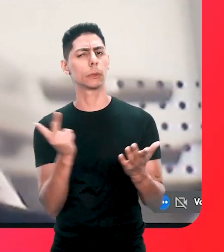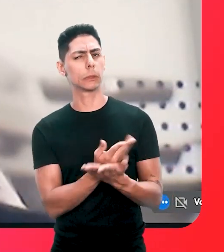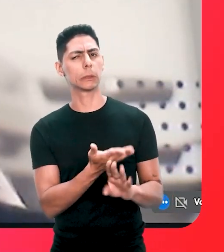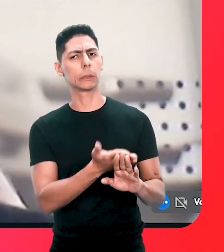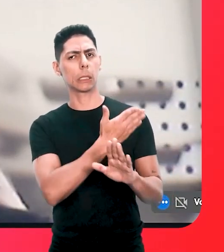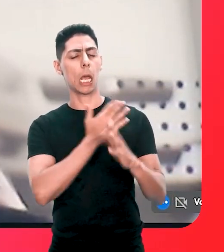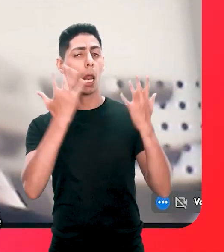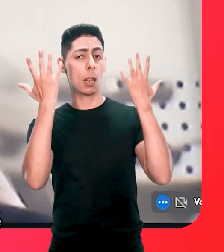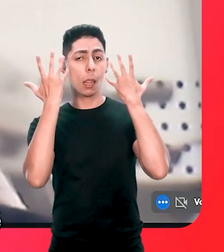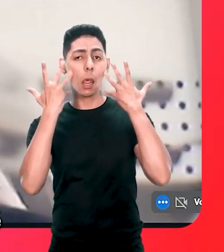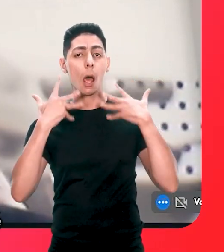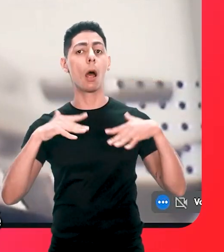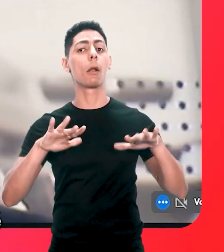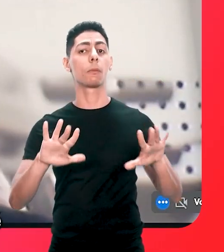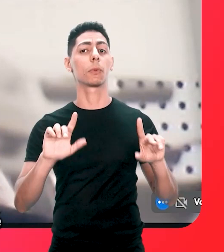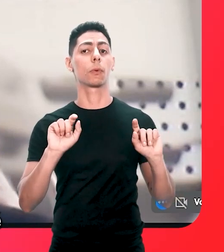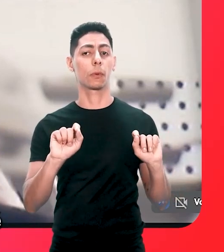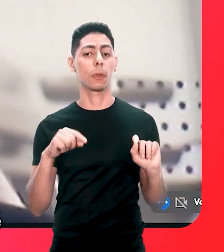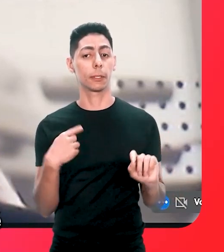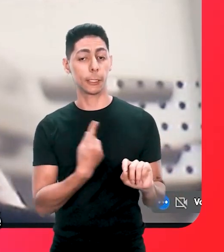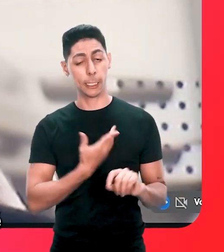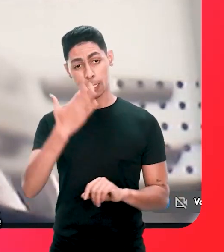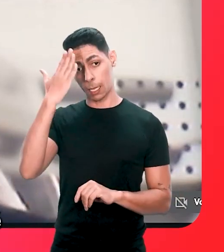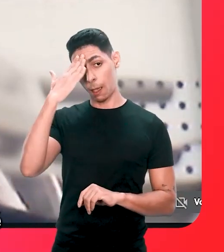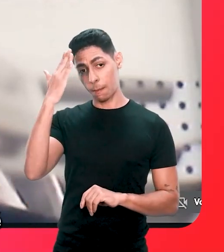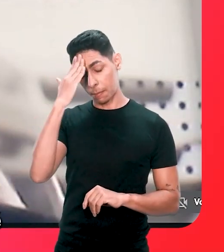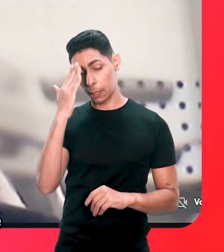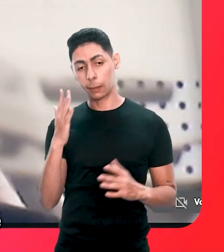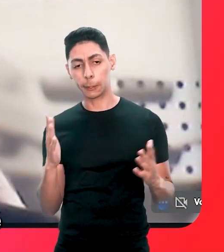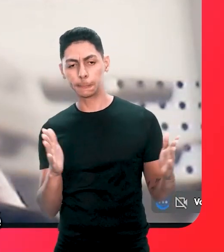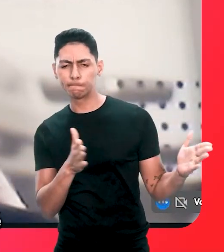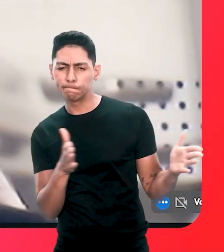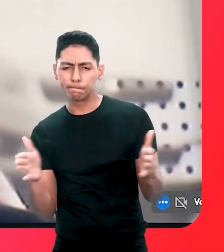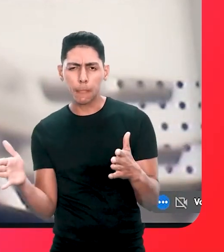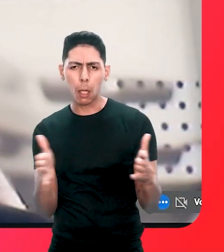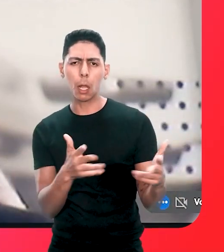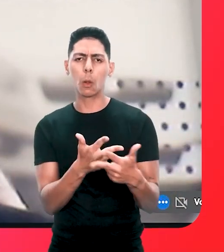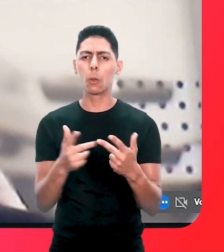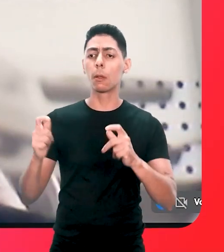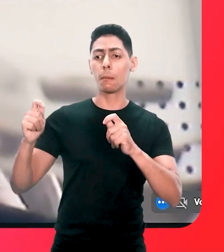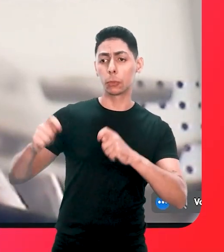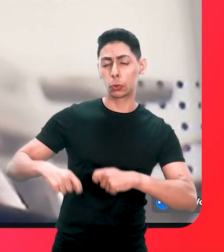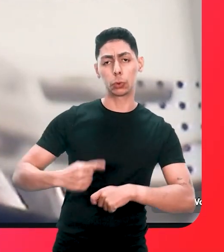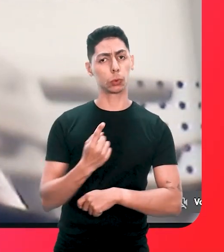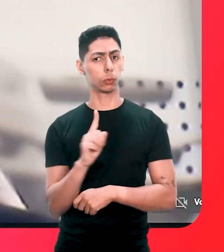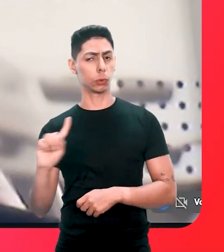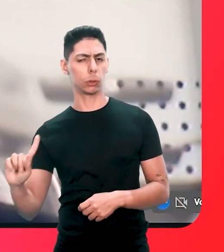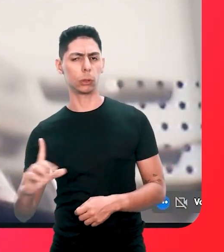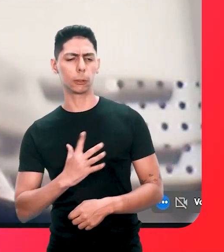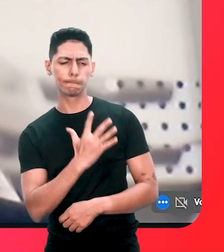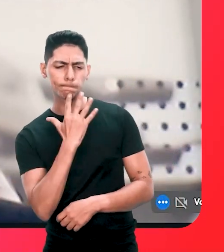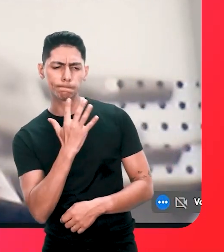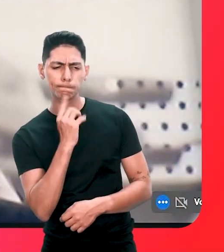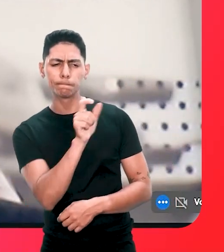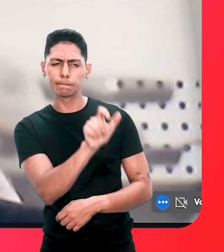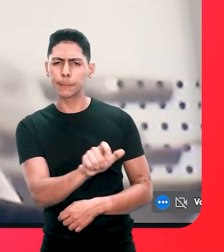você sabia onde é que estava caminhando, né, quem era quem e tal,